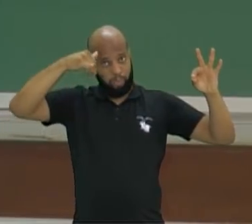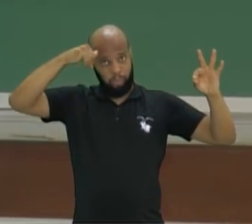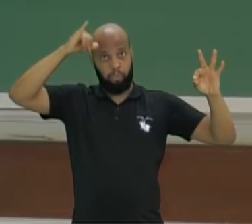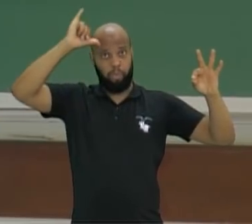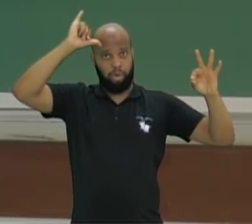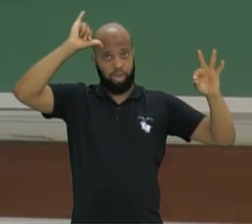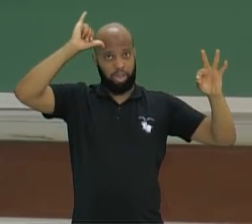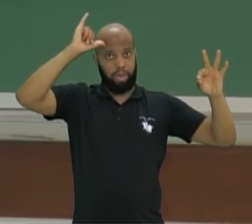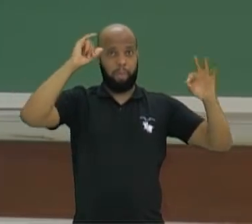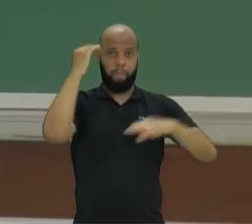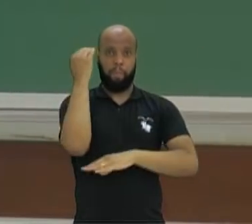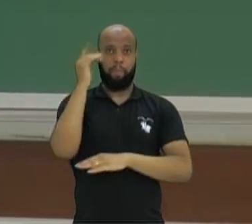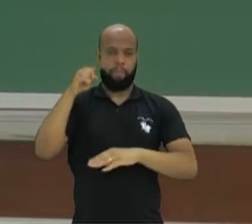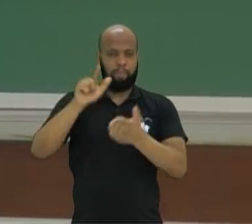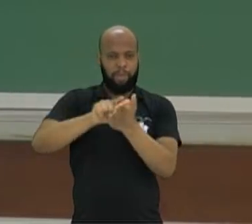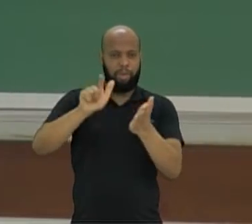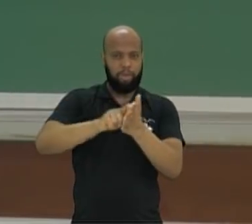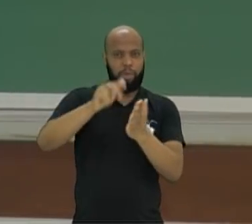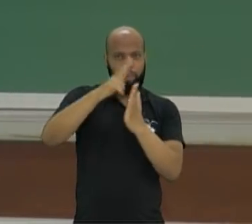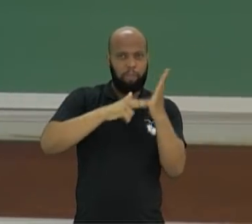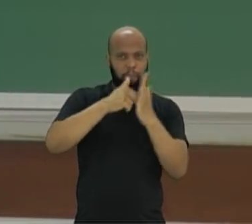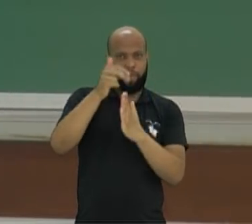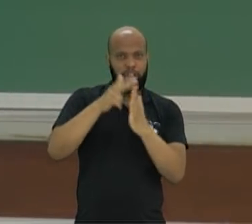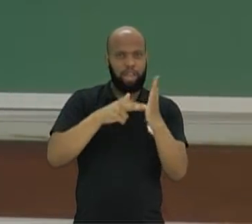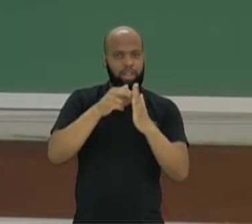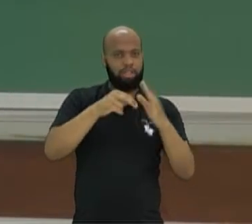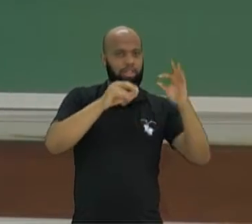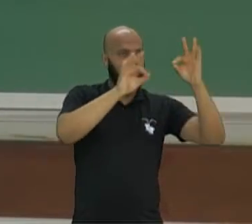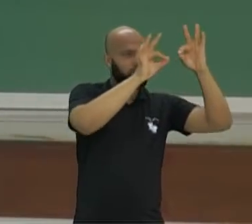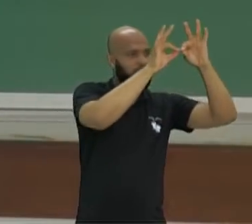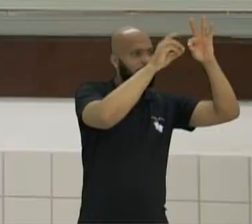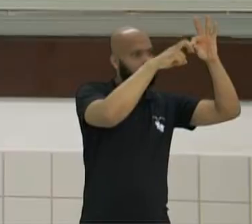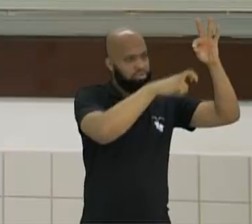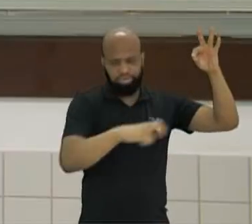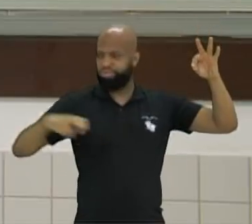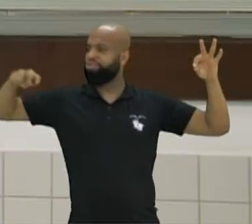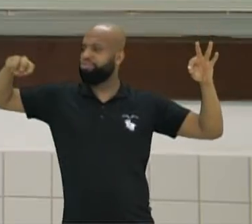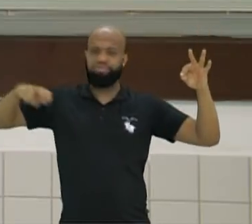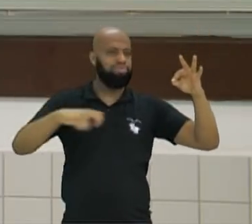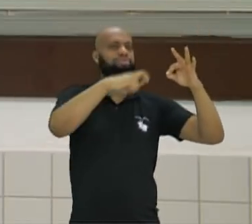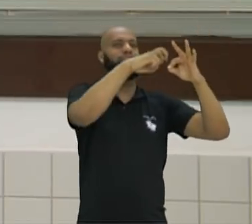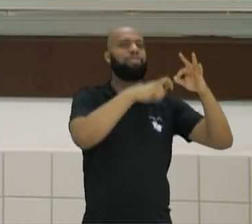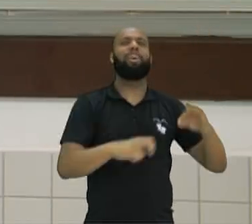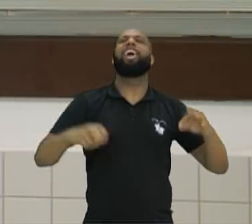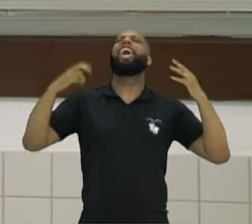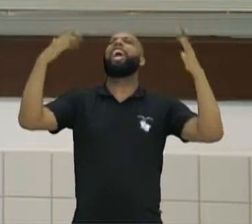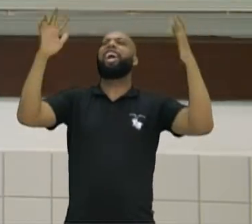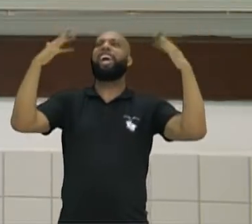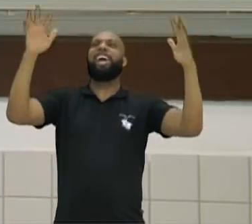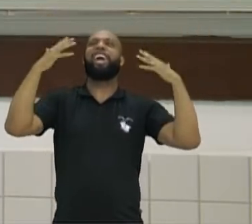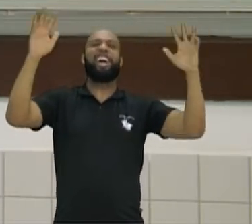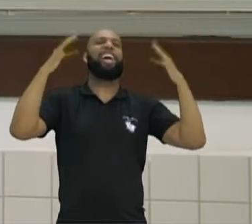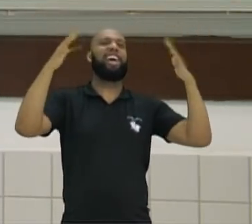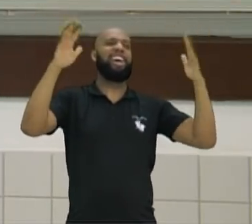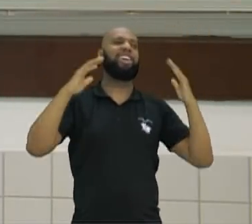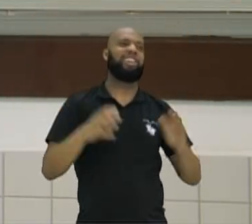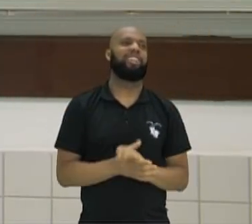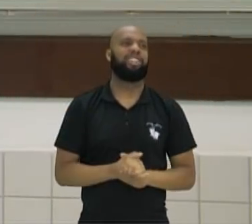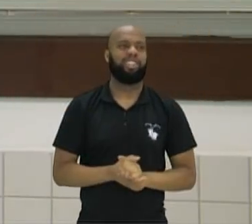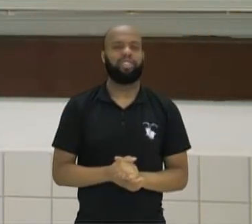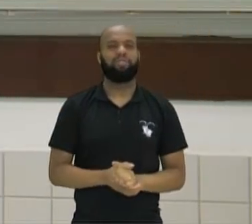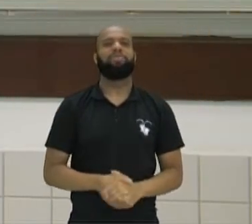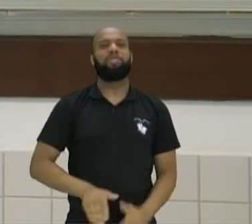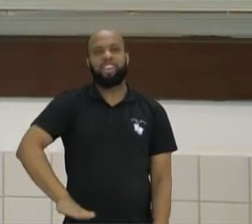de papelão pintado, botou 2 olhos ali, um chifre, fez o bicho voar. Tá aí o boi voador! Todo mundo... E o bicho prometeu,